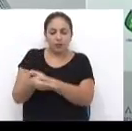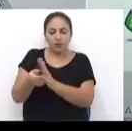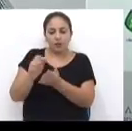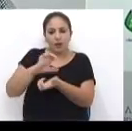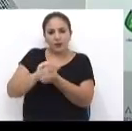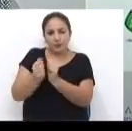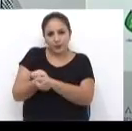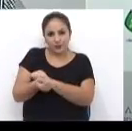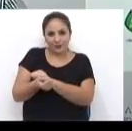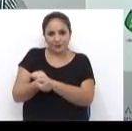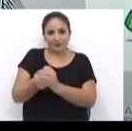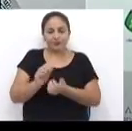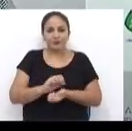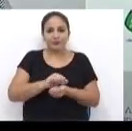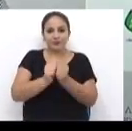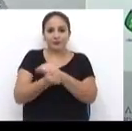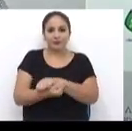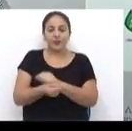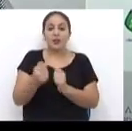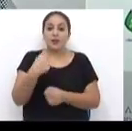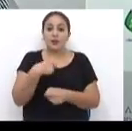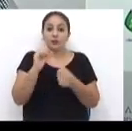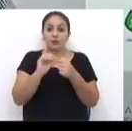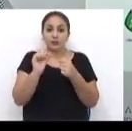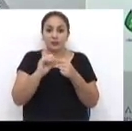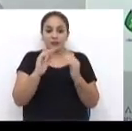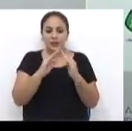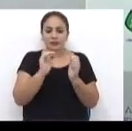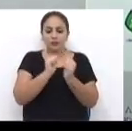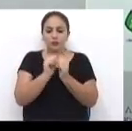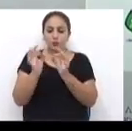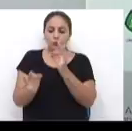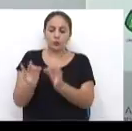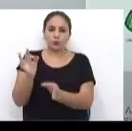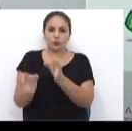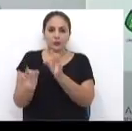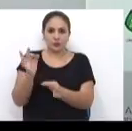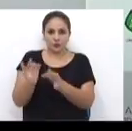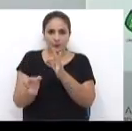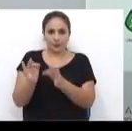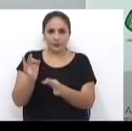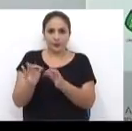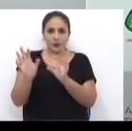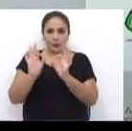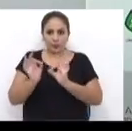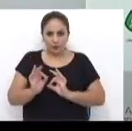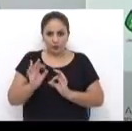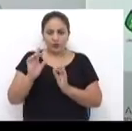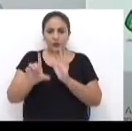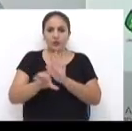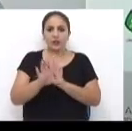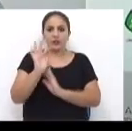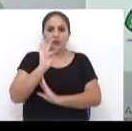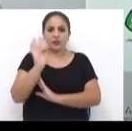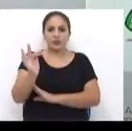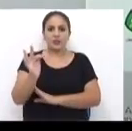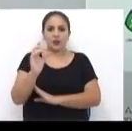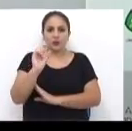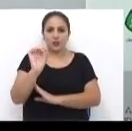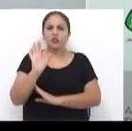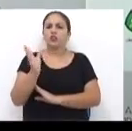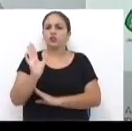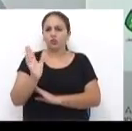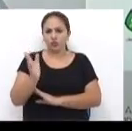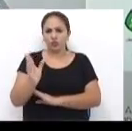casa com o jurídico da casa, disse que aquele projeto é uma lei federal, que esse projeto já foi tirado, essa lei já não consta mais